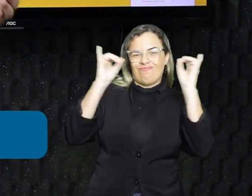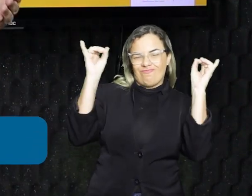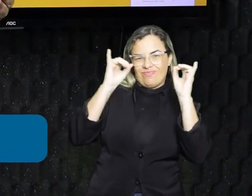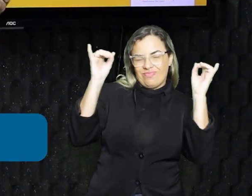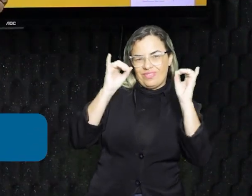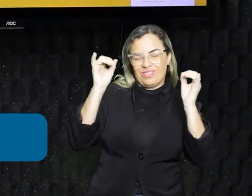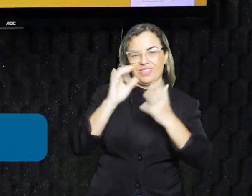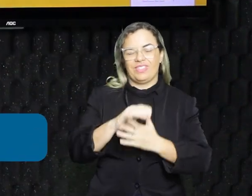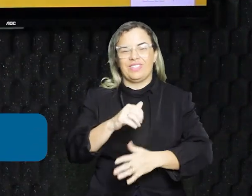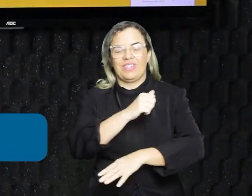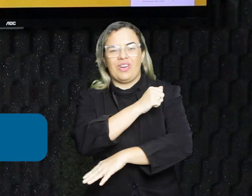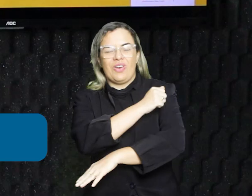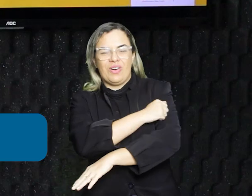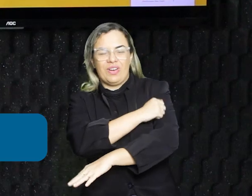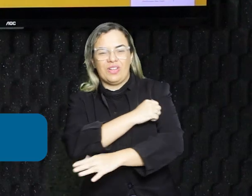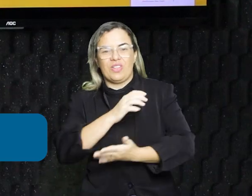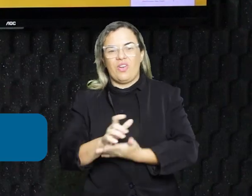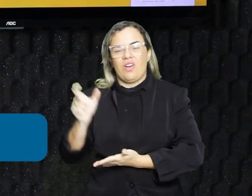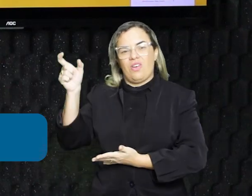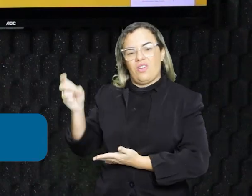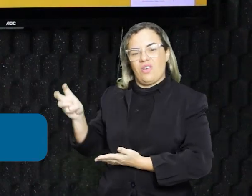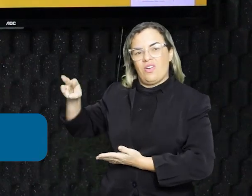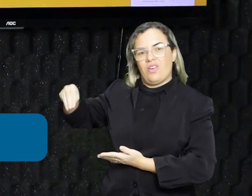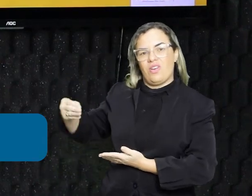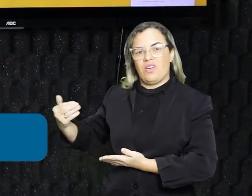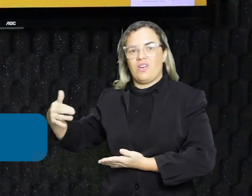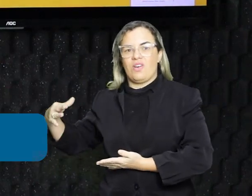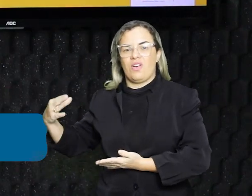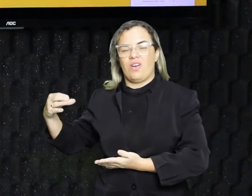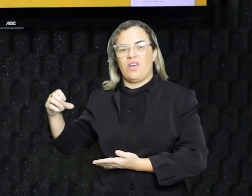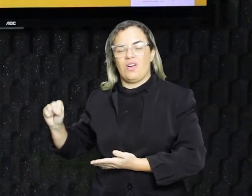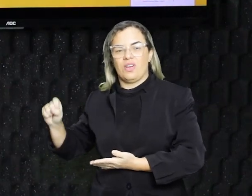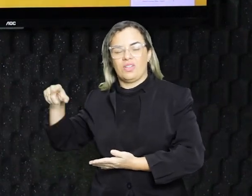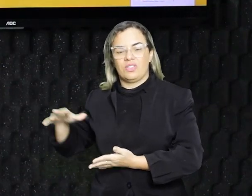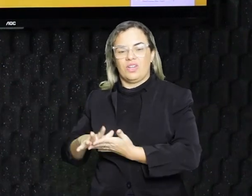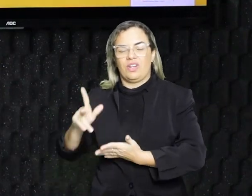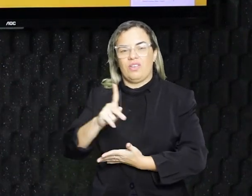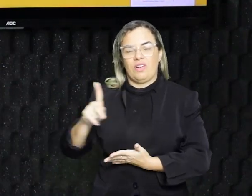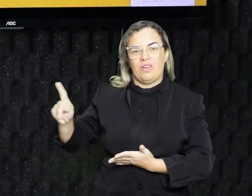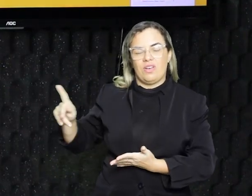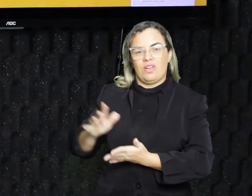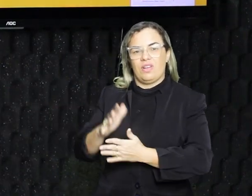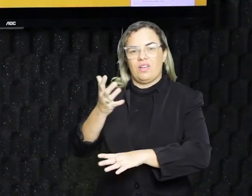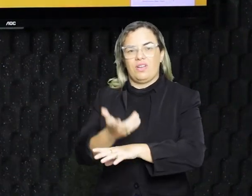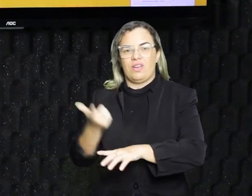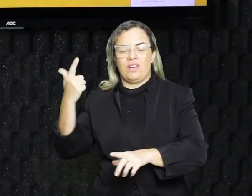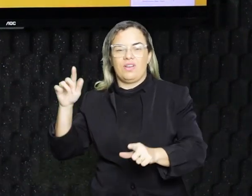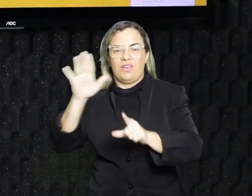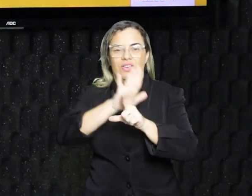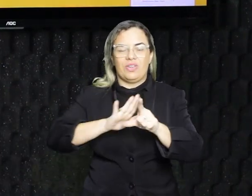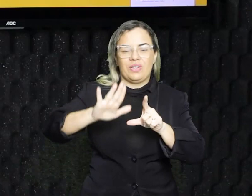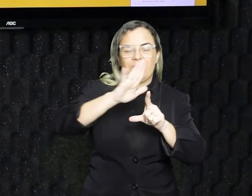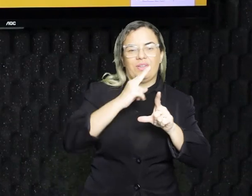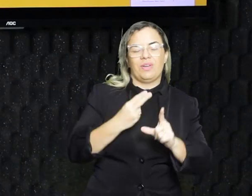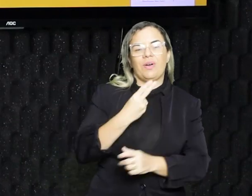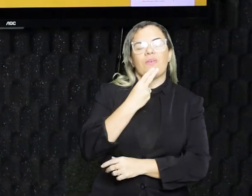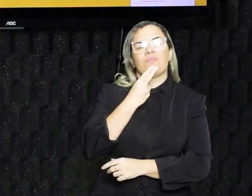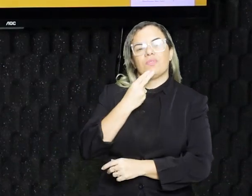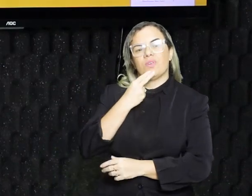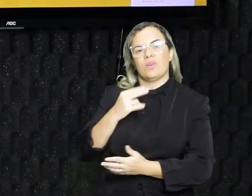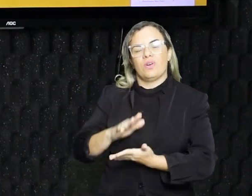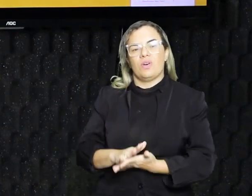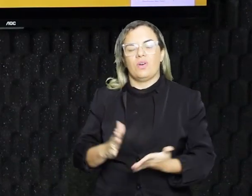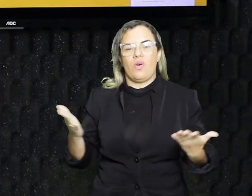Salve, salve meu estudante! Eu sou o professor Marcos Vinícius, professor de Geografia da plataforma Gonçalves Dias e